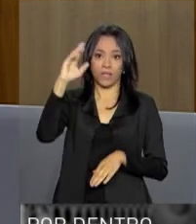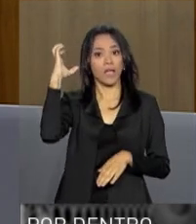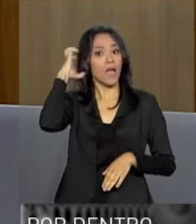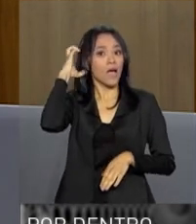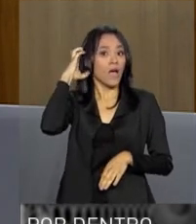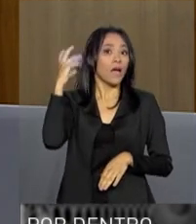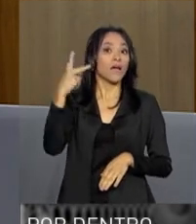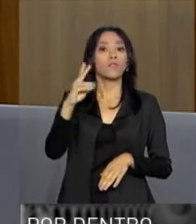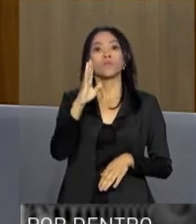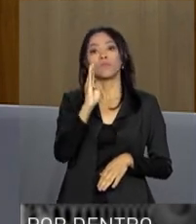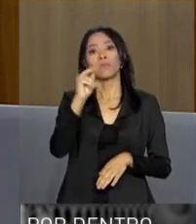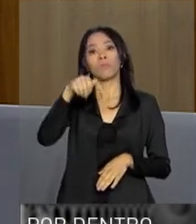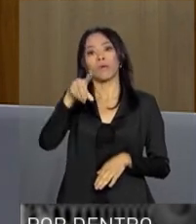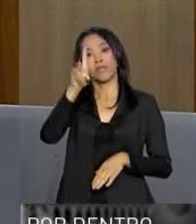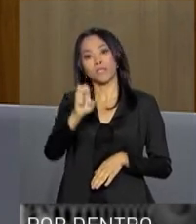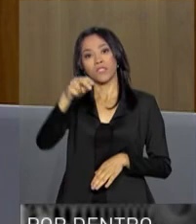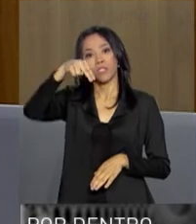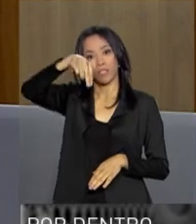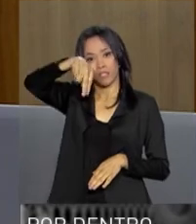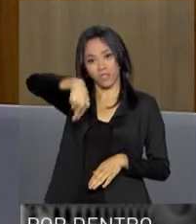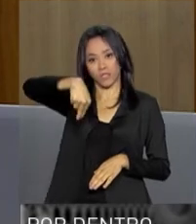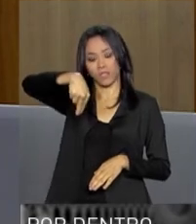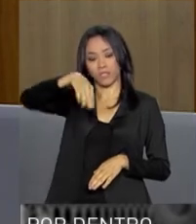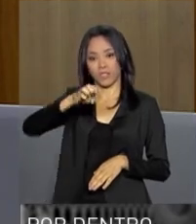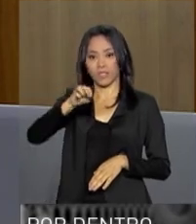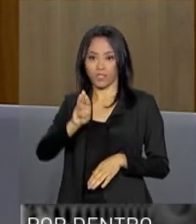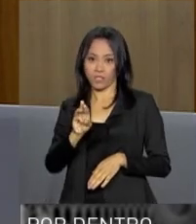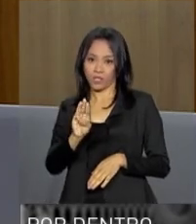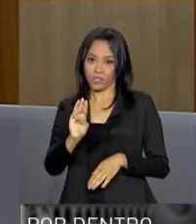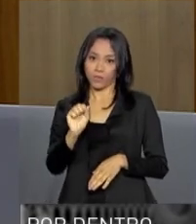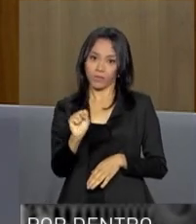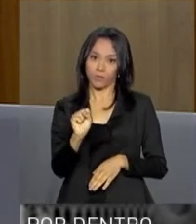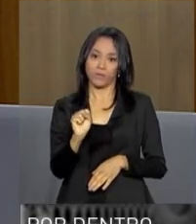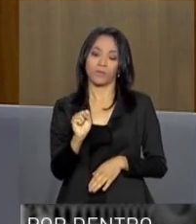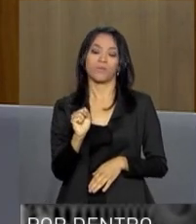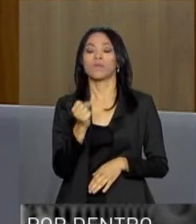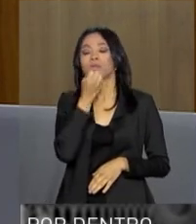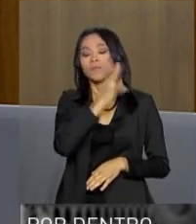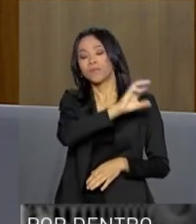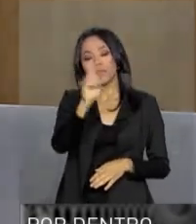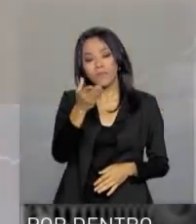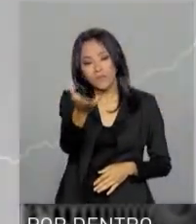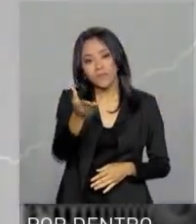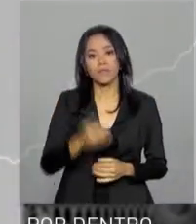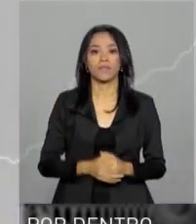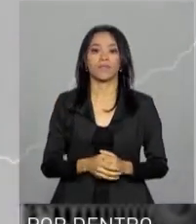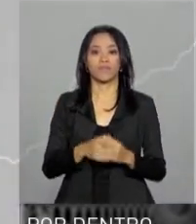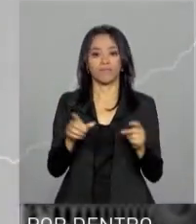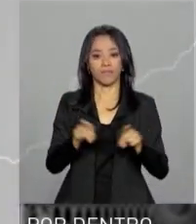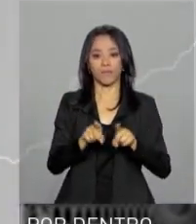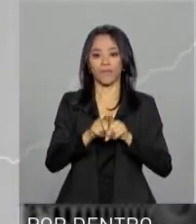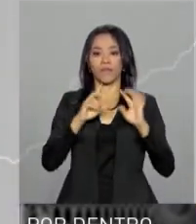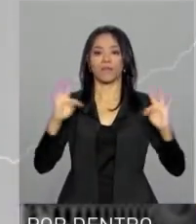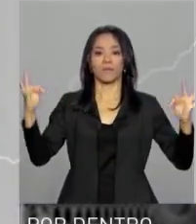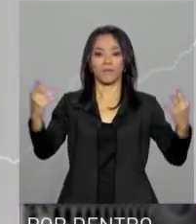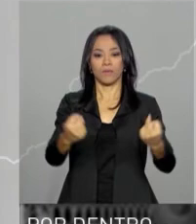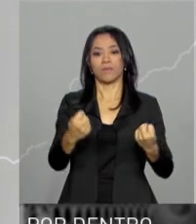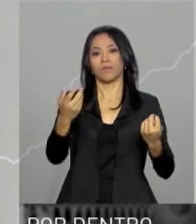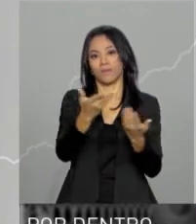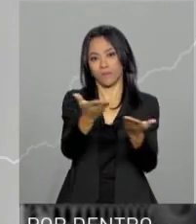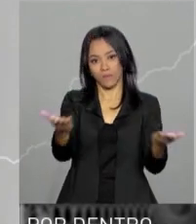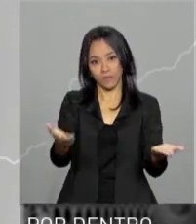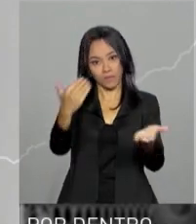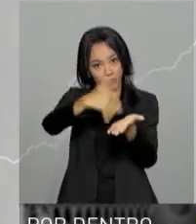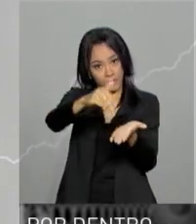bandnews fm o ligou muito bom dia para você olá bom dia caro resolvido também da rede nacional de rádio bom dia